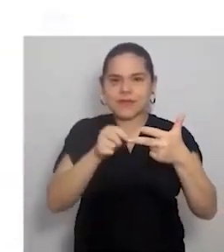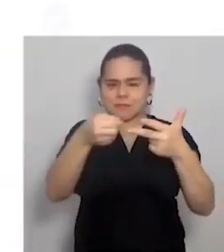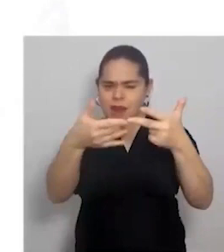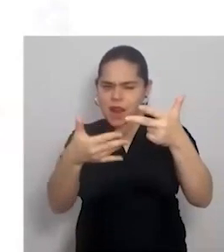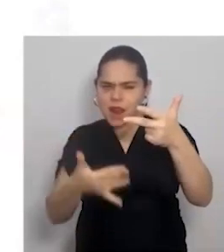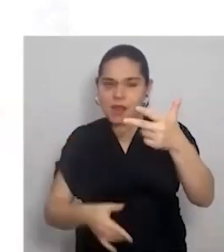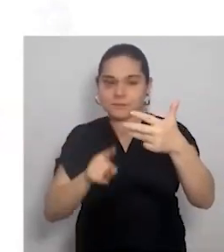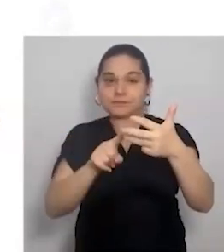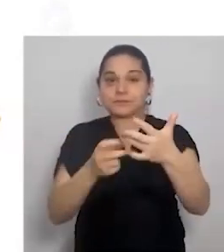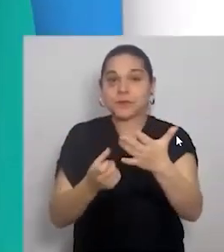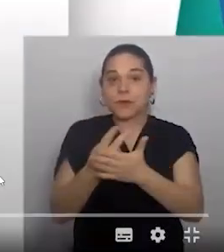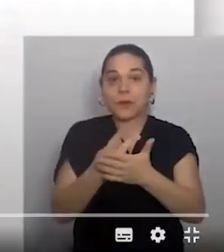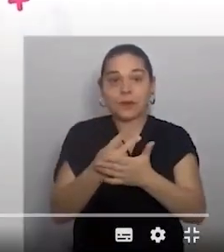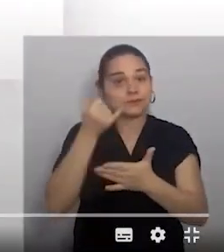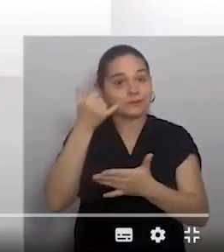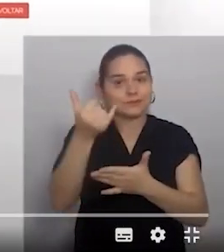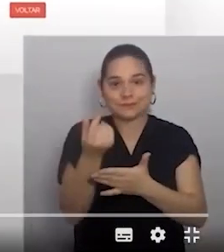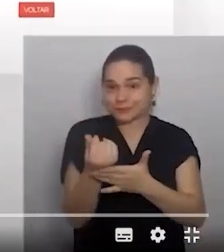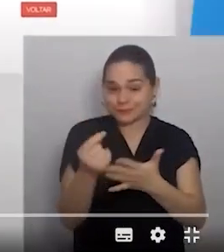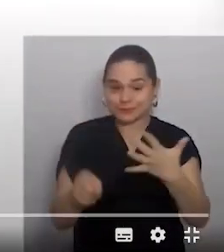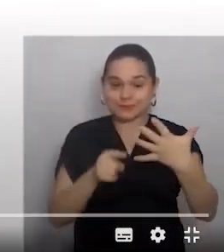Cláudia, está sem volume. Está sem volume, Cláudia.